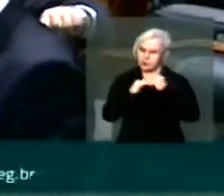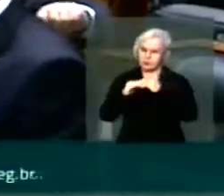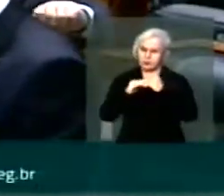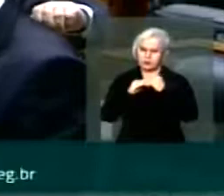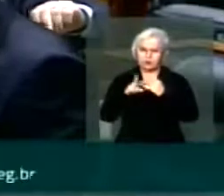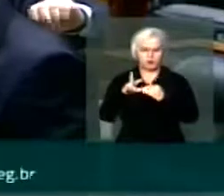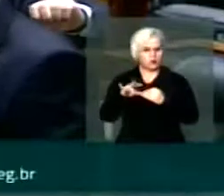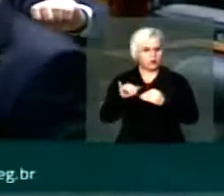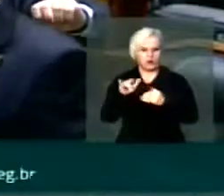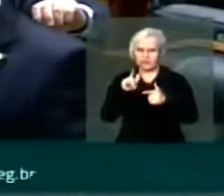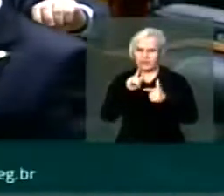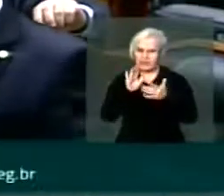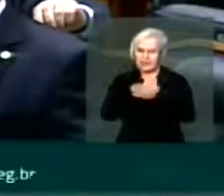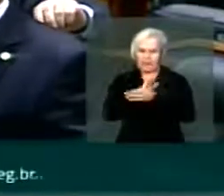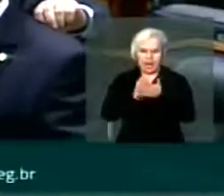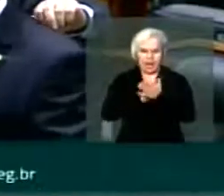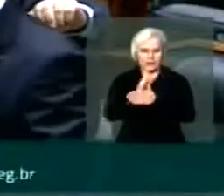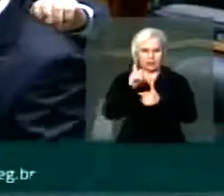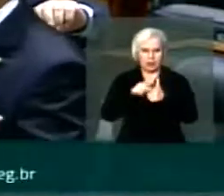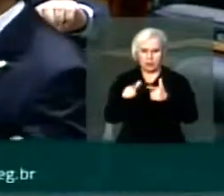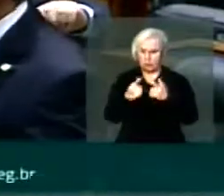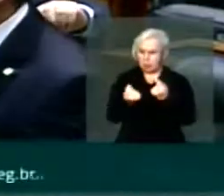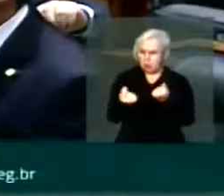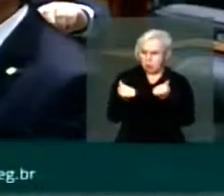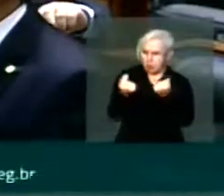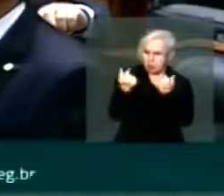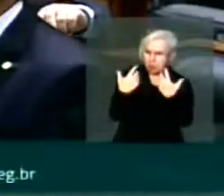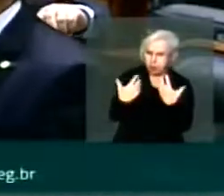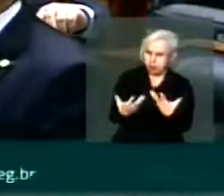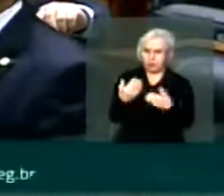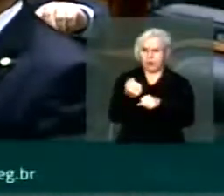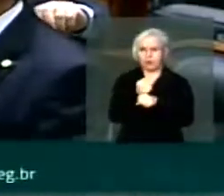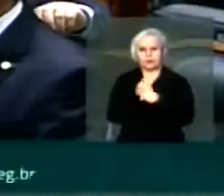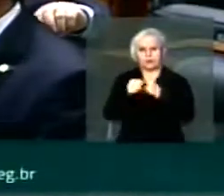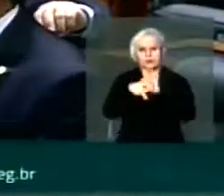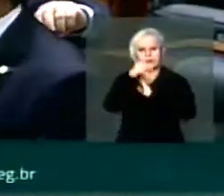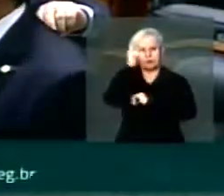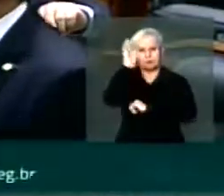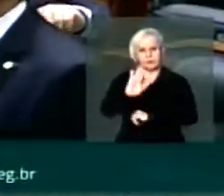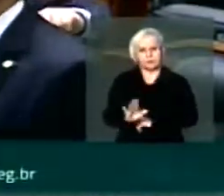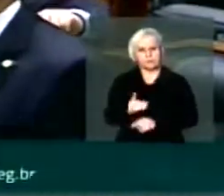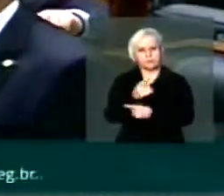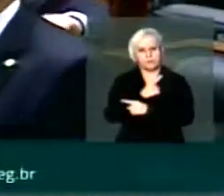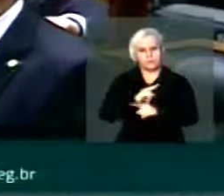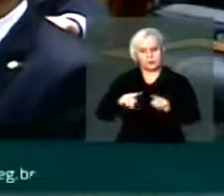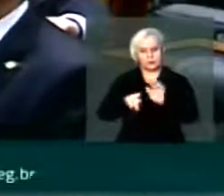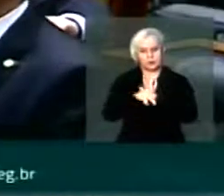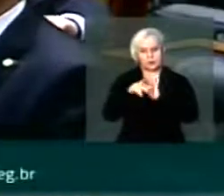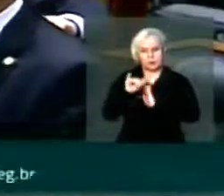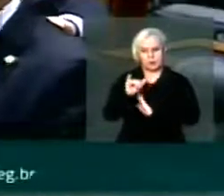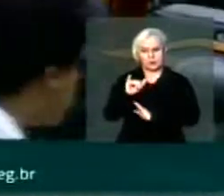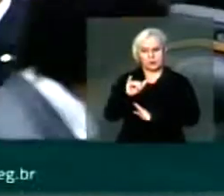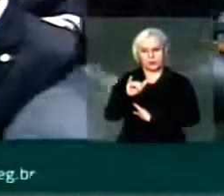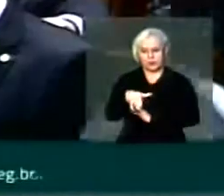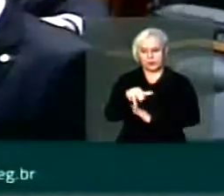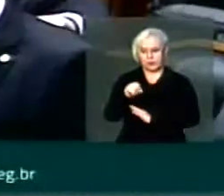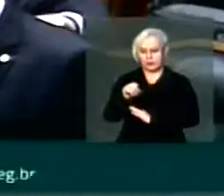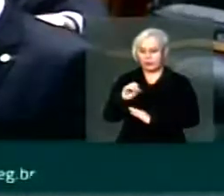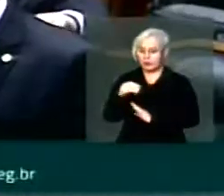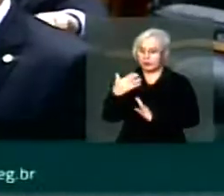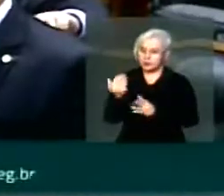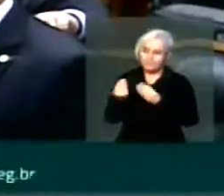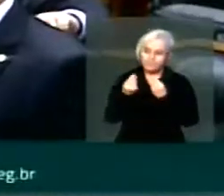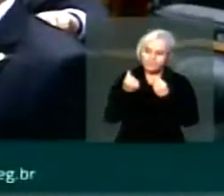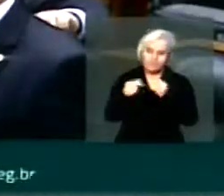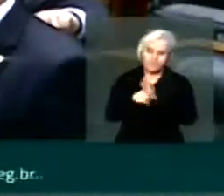vai impactar, hipótese nenhuma, ao peso orçamentário do Brasil, da própria Previdência. Então, a sensibilidade,